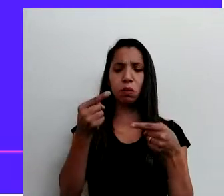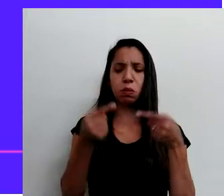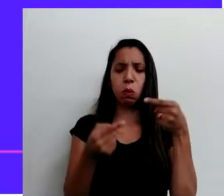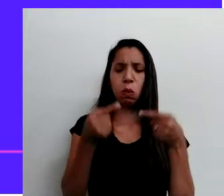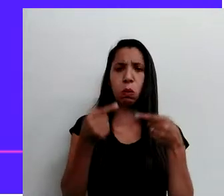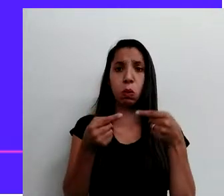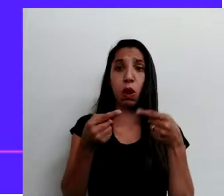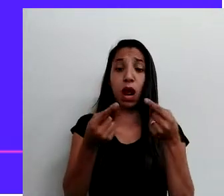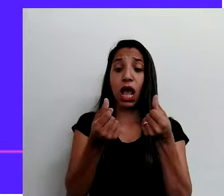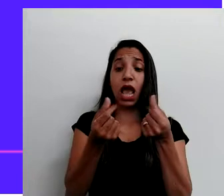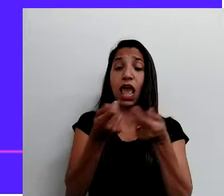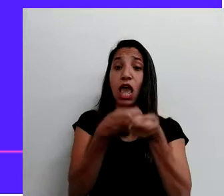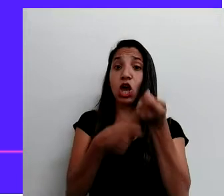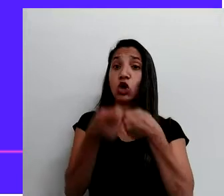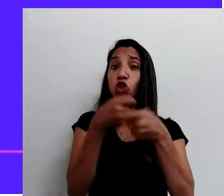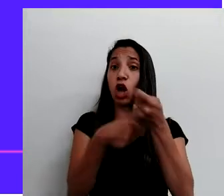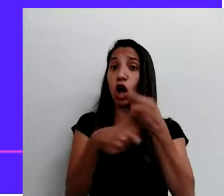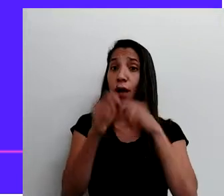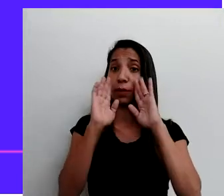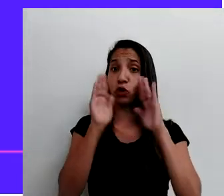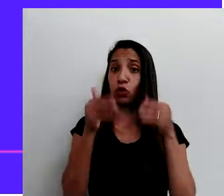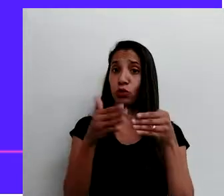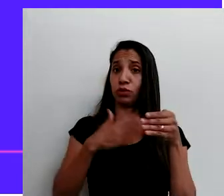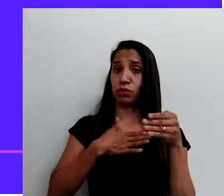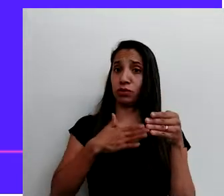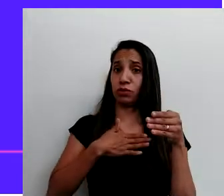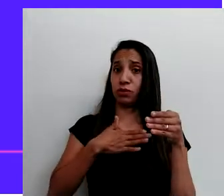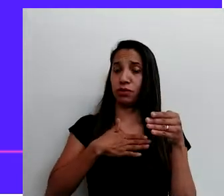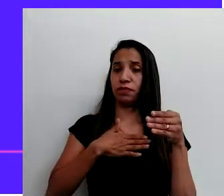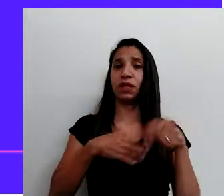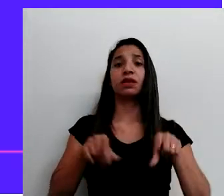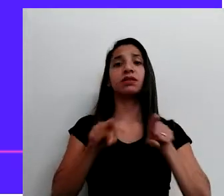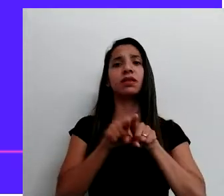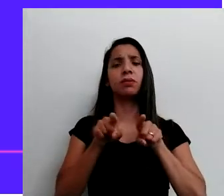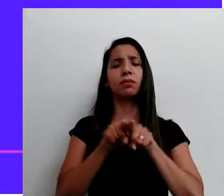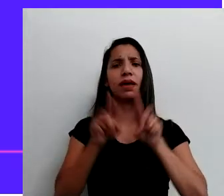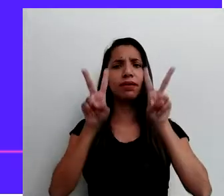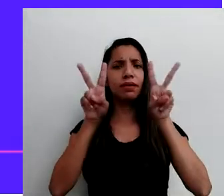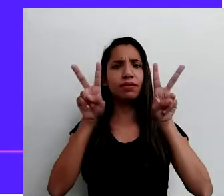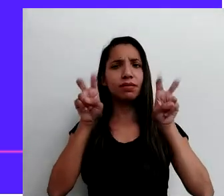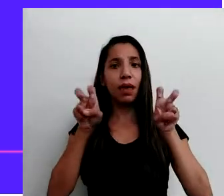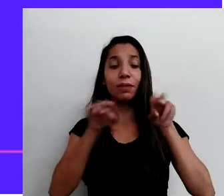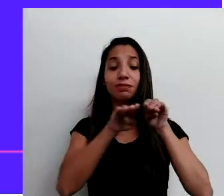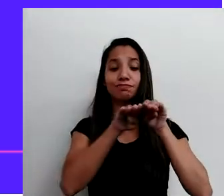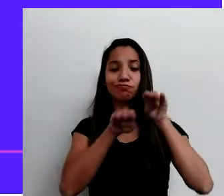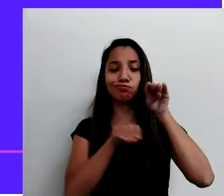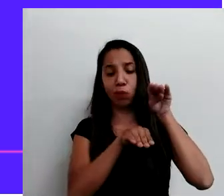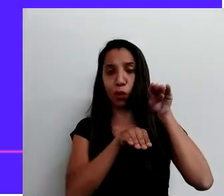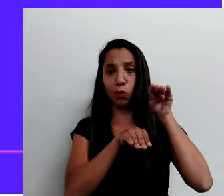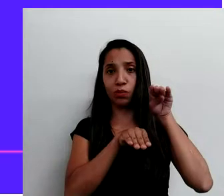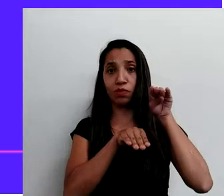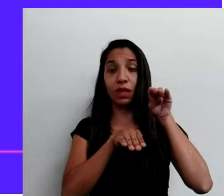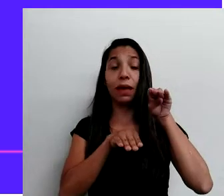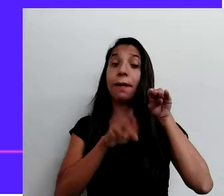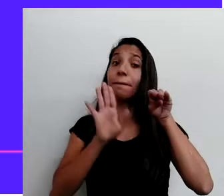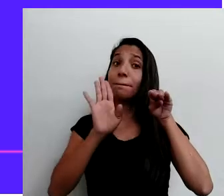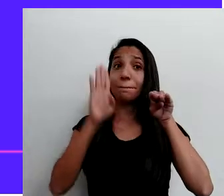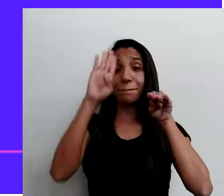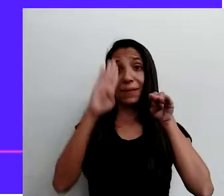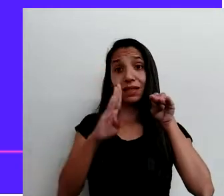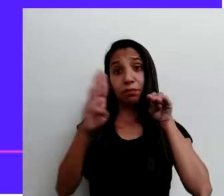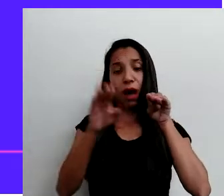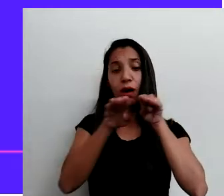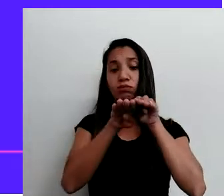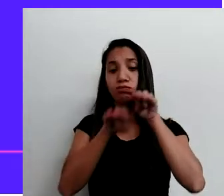econômico e ao tema, às questões de desigualdades, em particular desigualdades de raça,